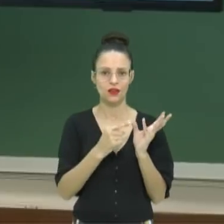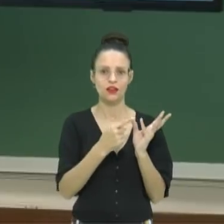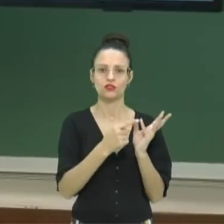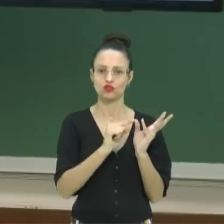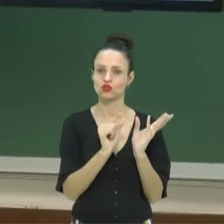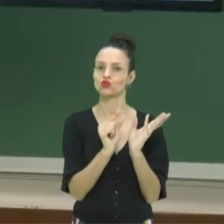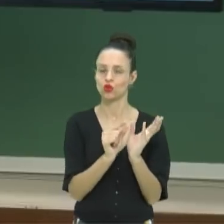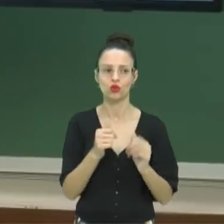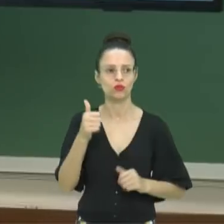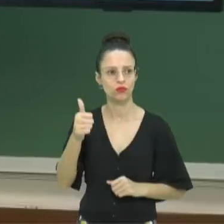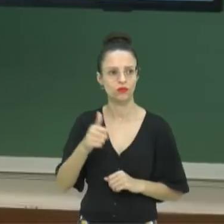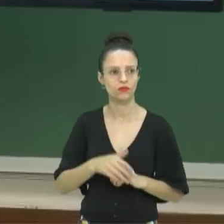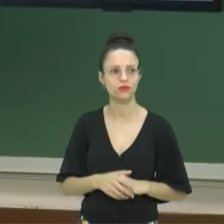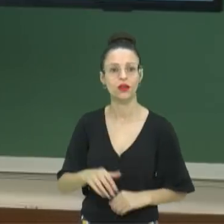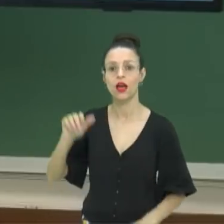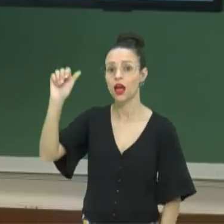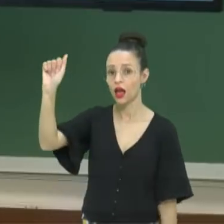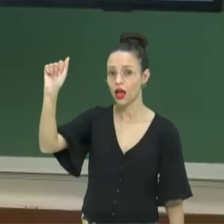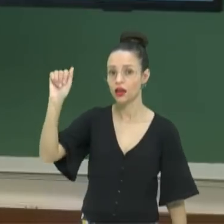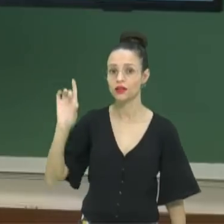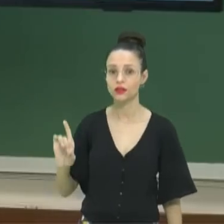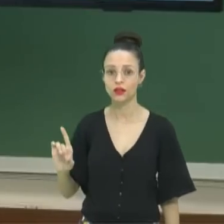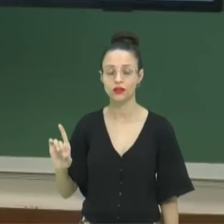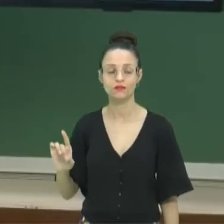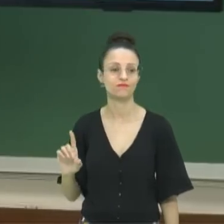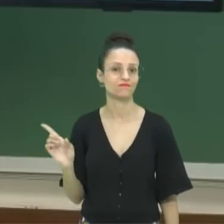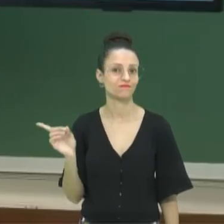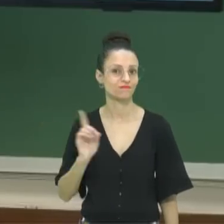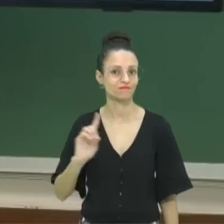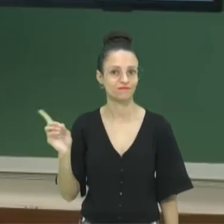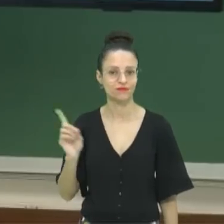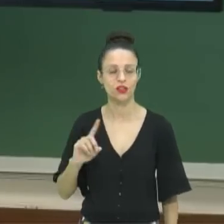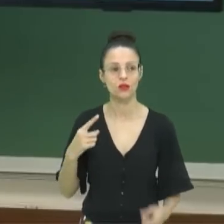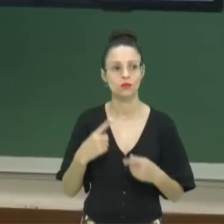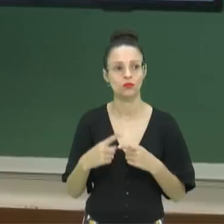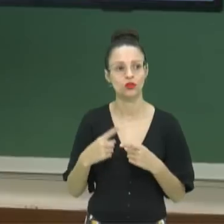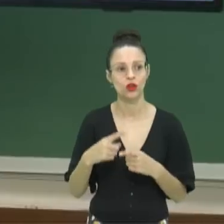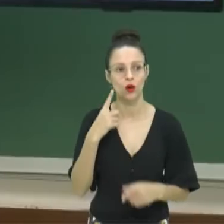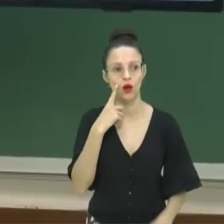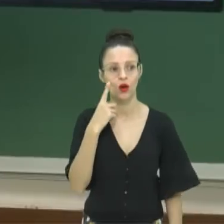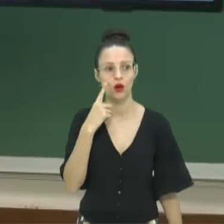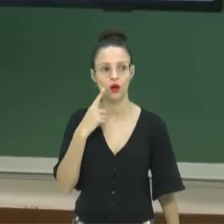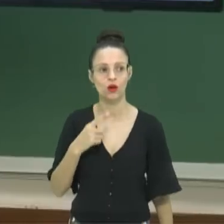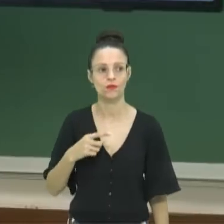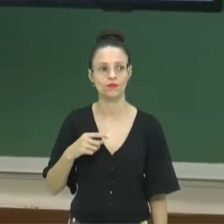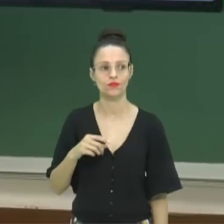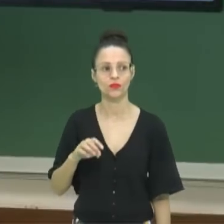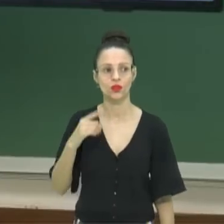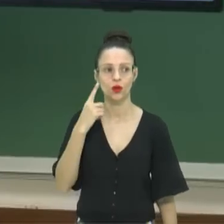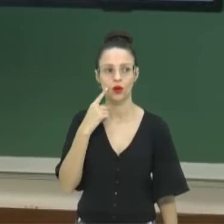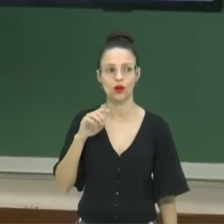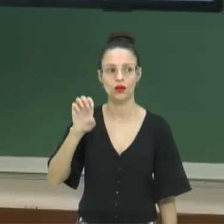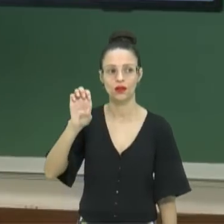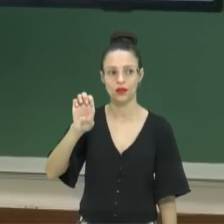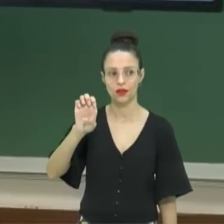Ah, tem duas, professora, a letra A e a letra D. Não, porque aqui, ó,